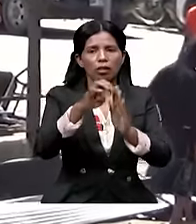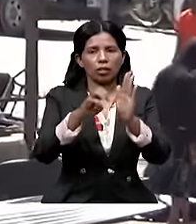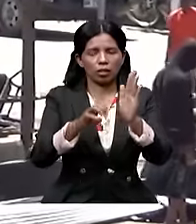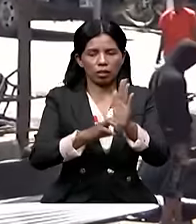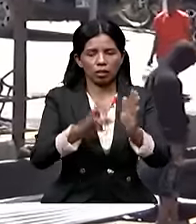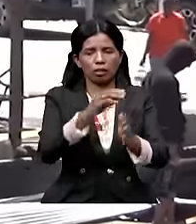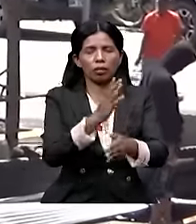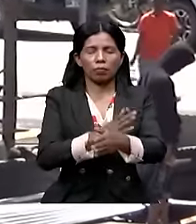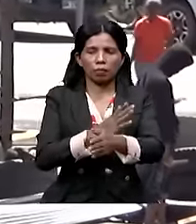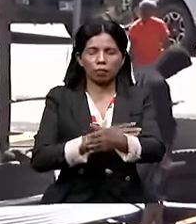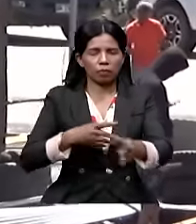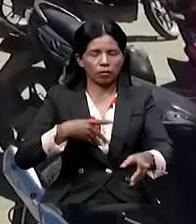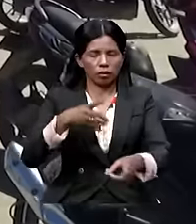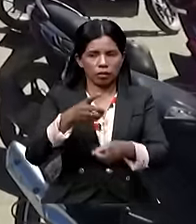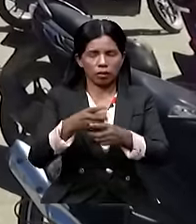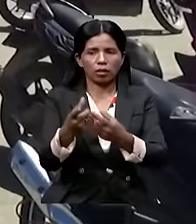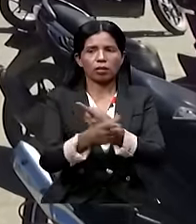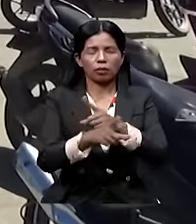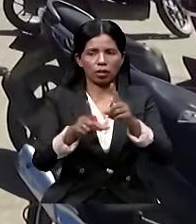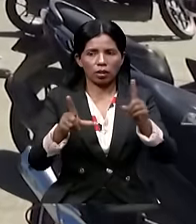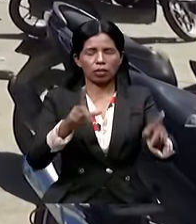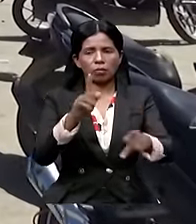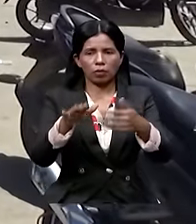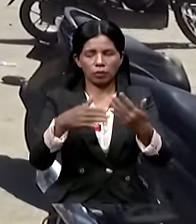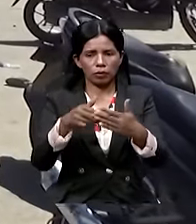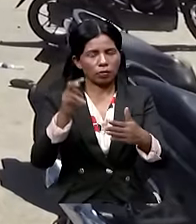no promove direito no liberdade cidadão siranian